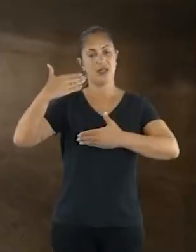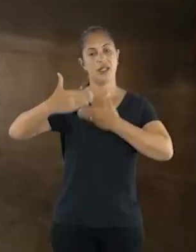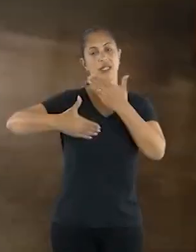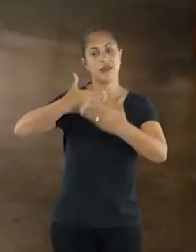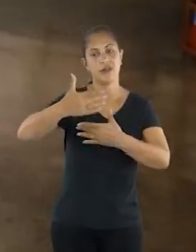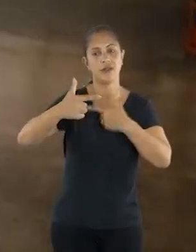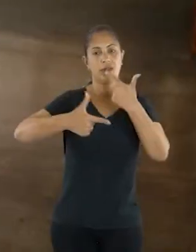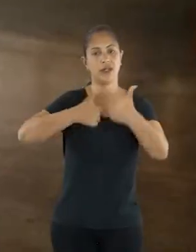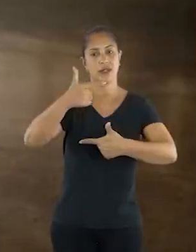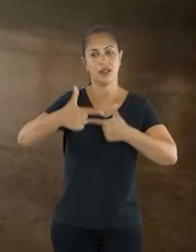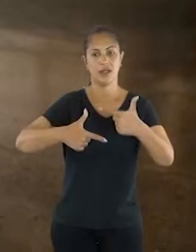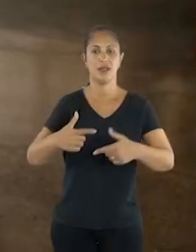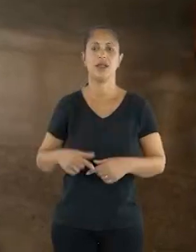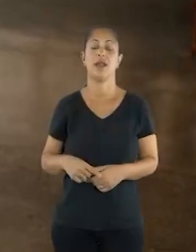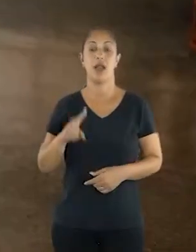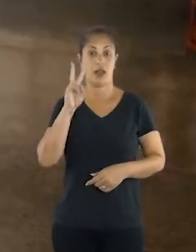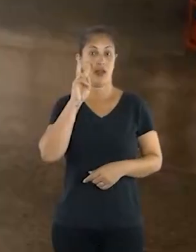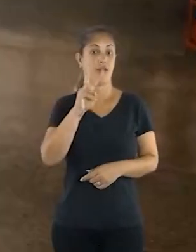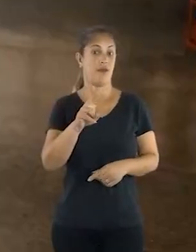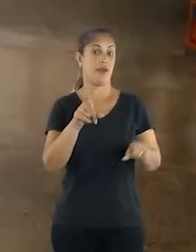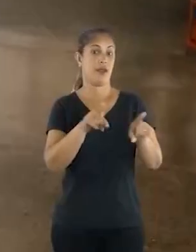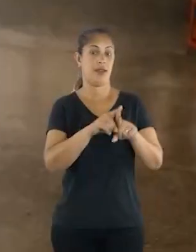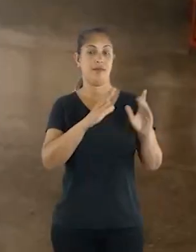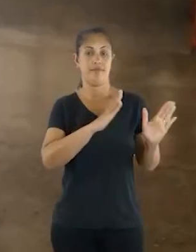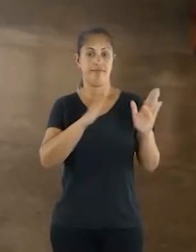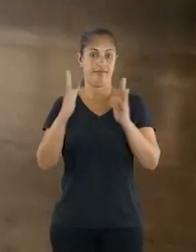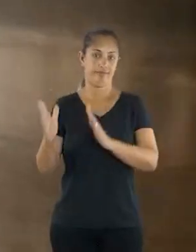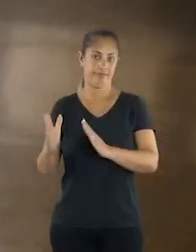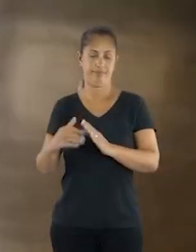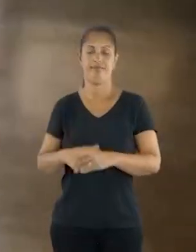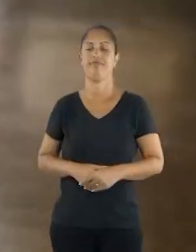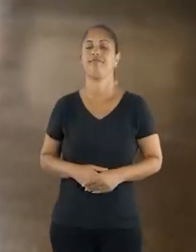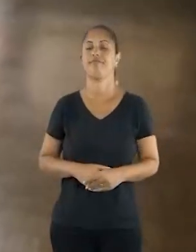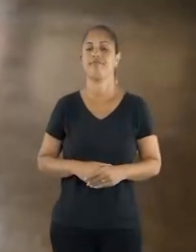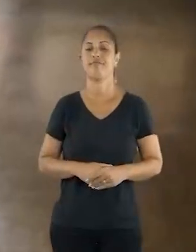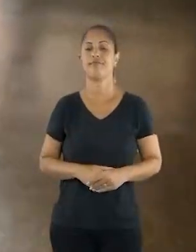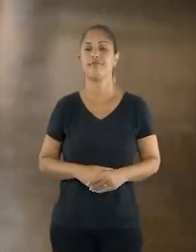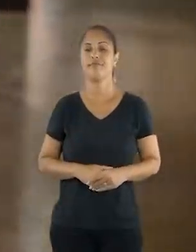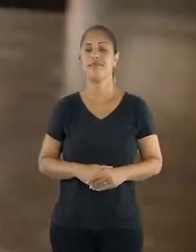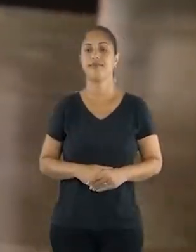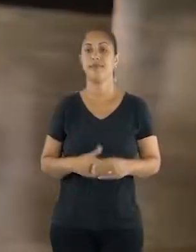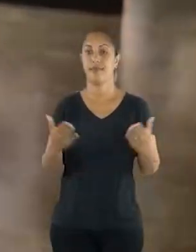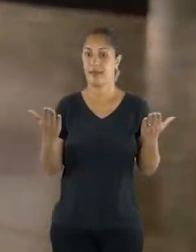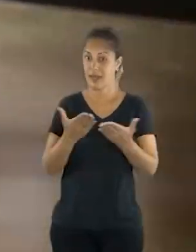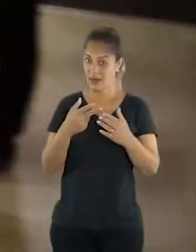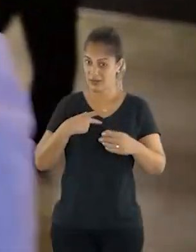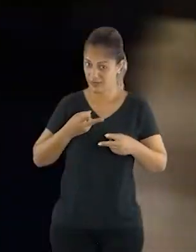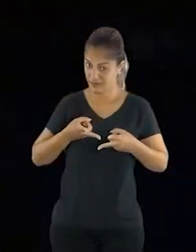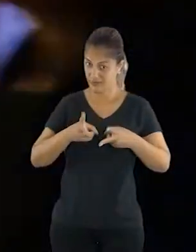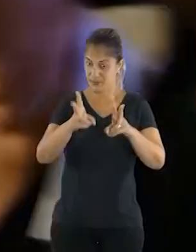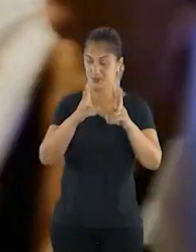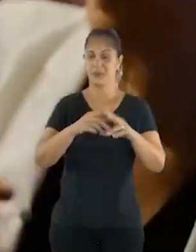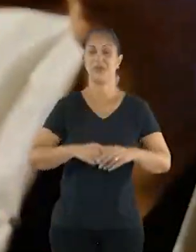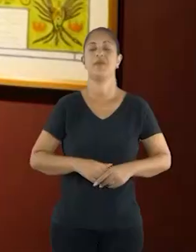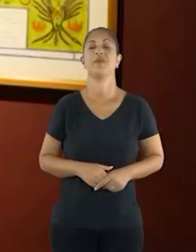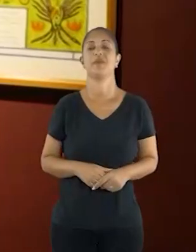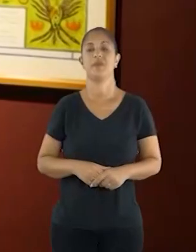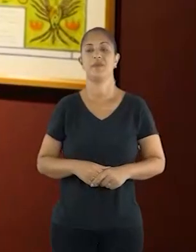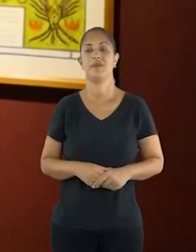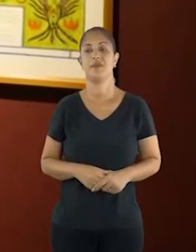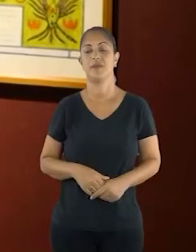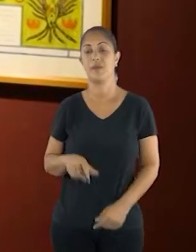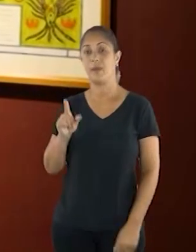trabalho bastante grande que nós vamos ver na sequência no alfabeto armorial. Mas, por enquanto, eu vou seguir por aqui. Olha.